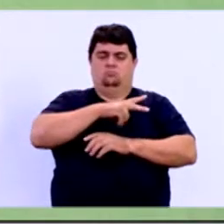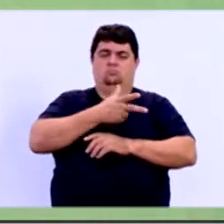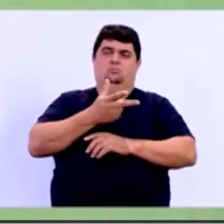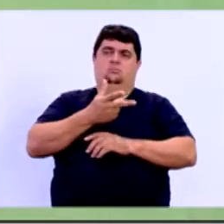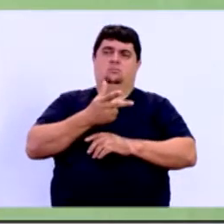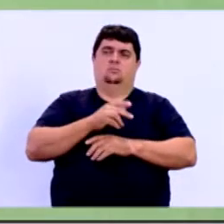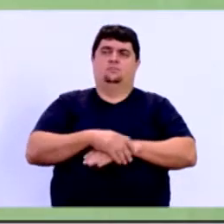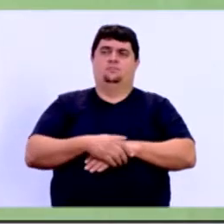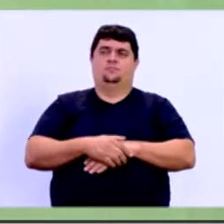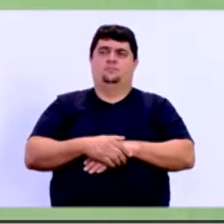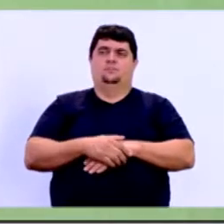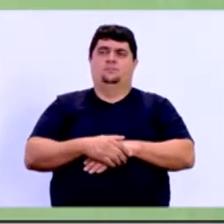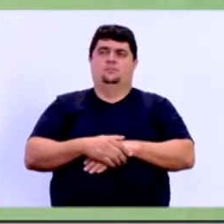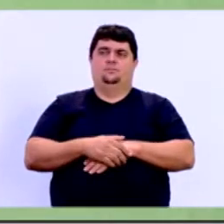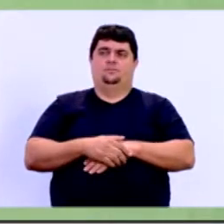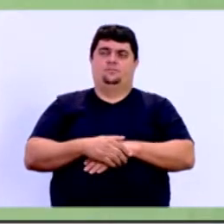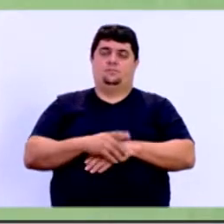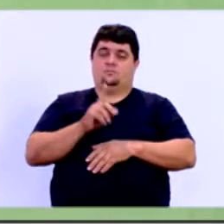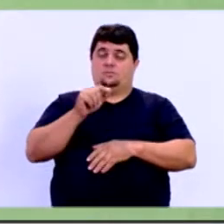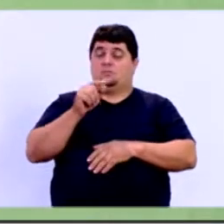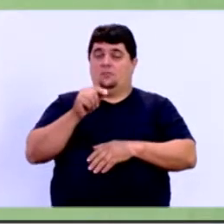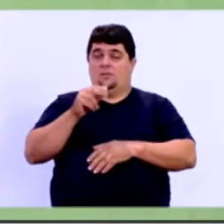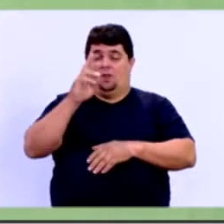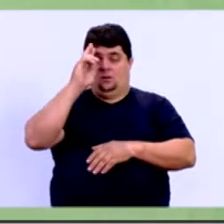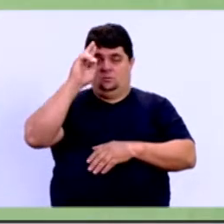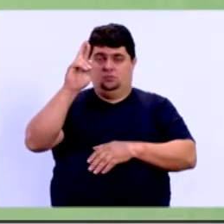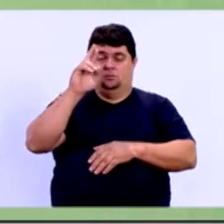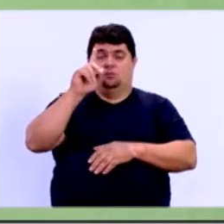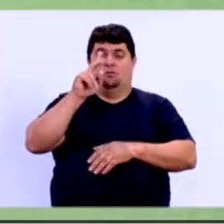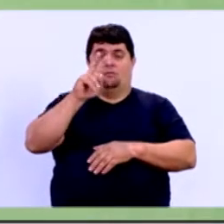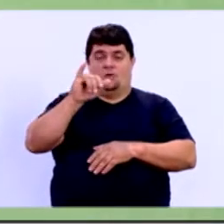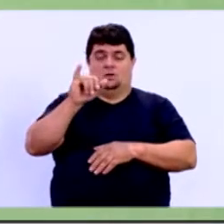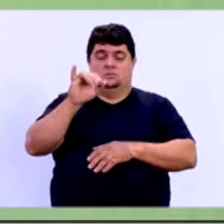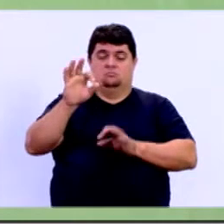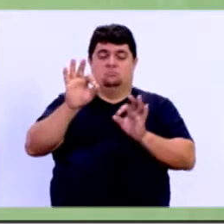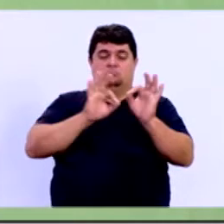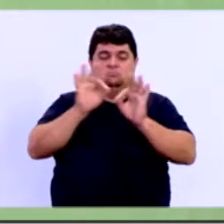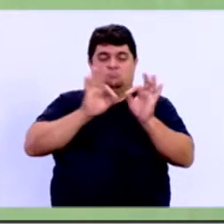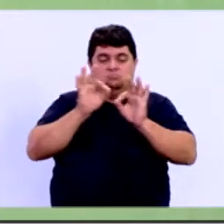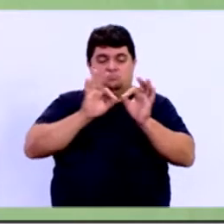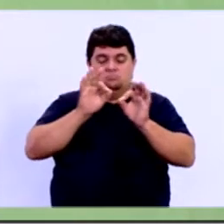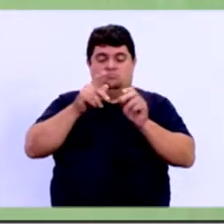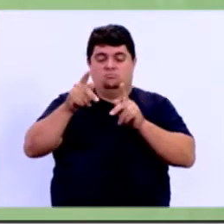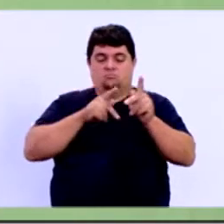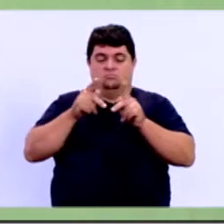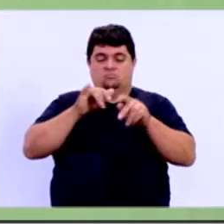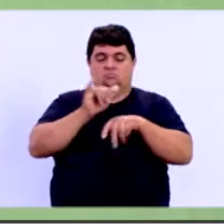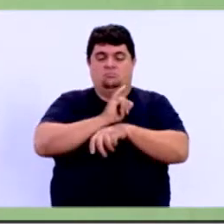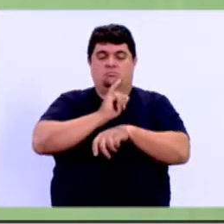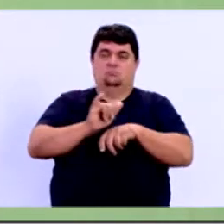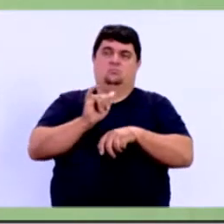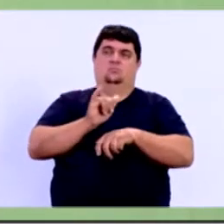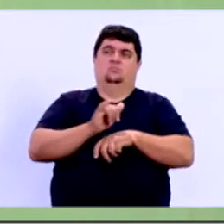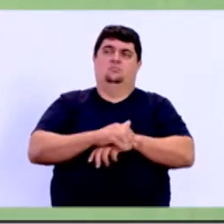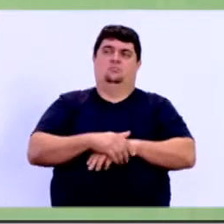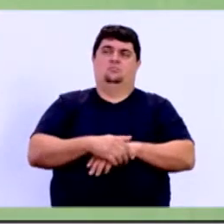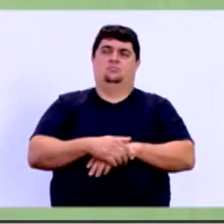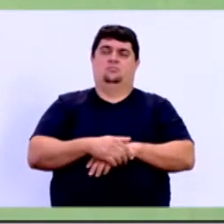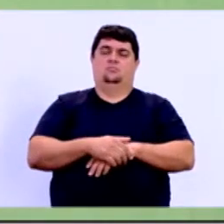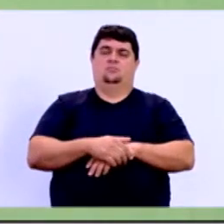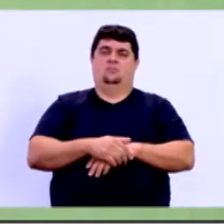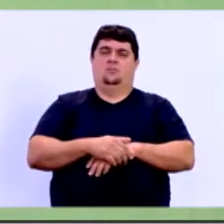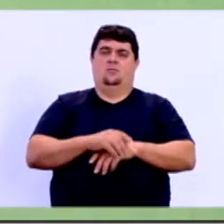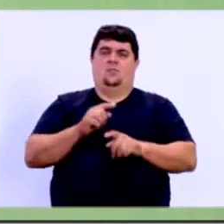uma organização. E são essas pessoas que vão elaborar o nosso planejamento estratégico de